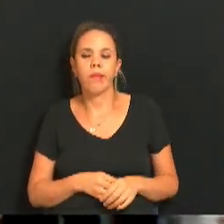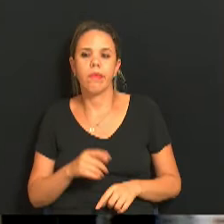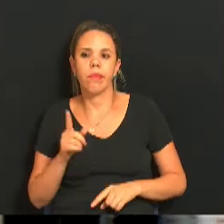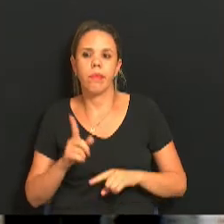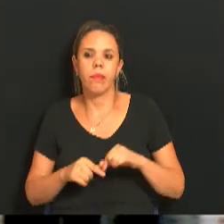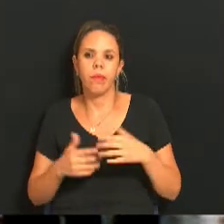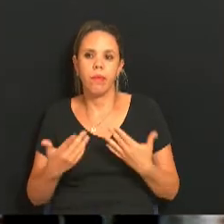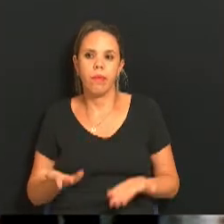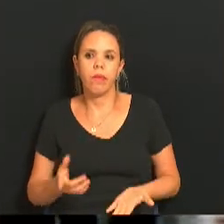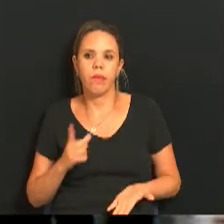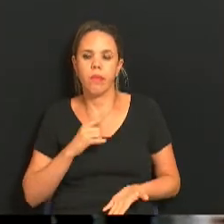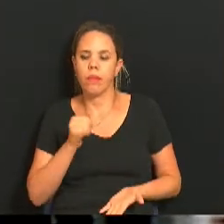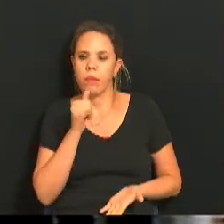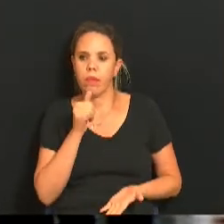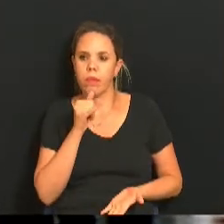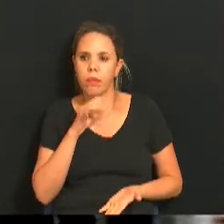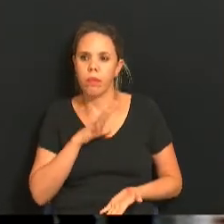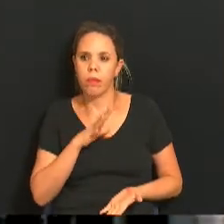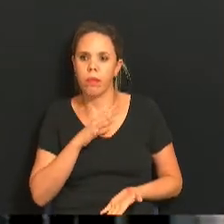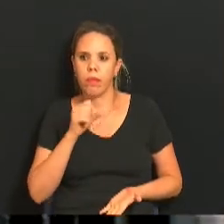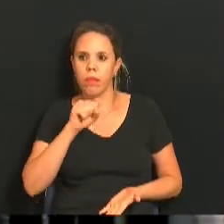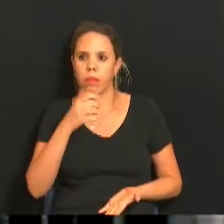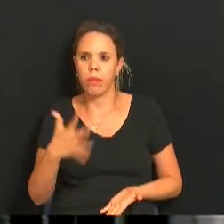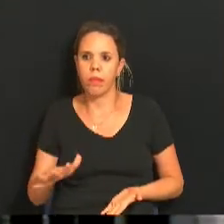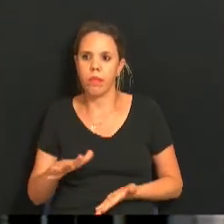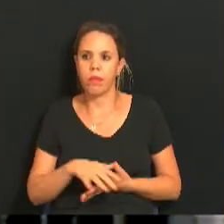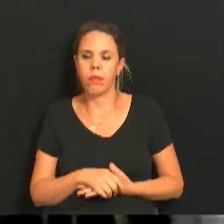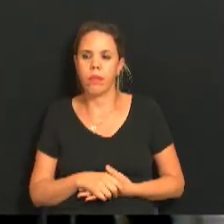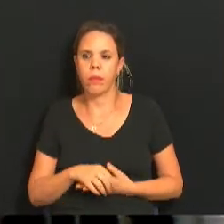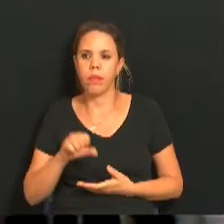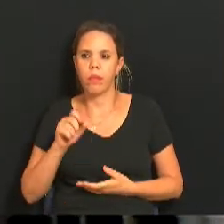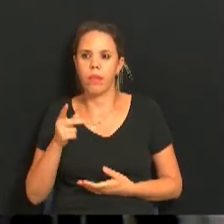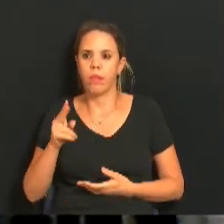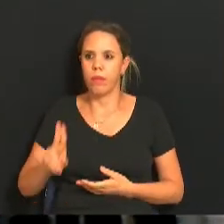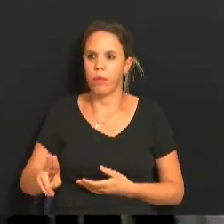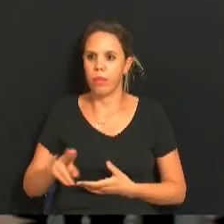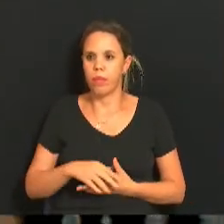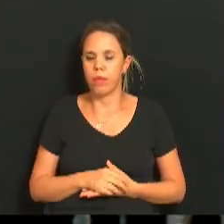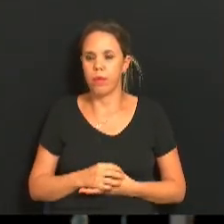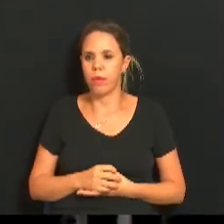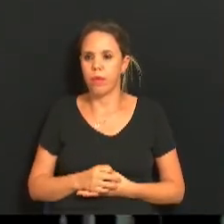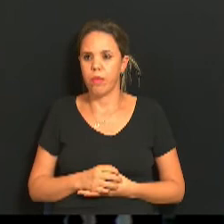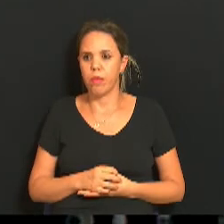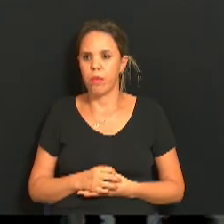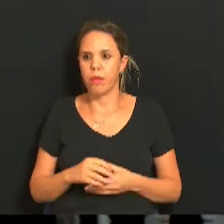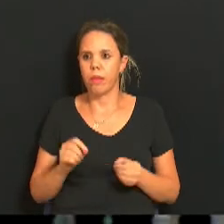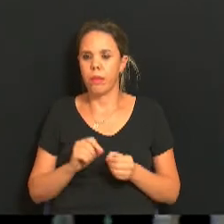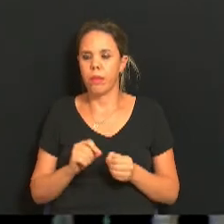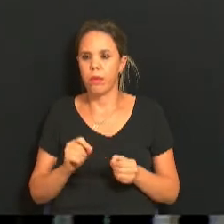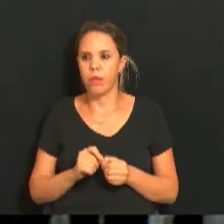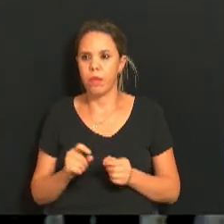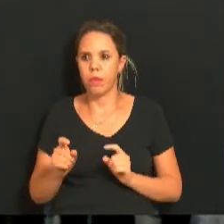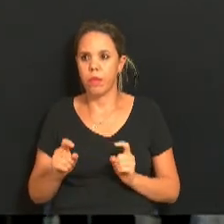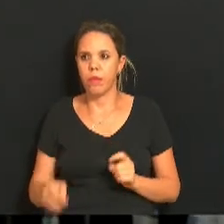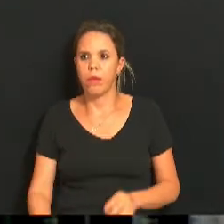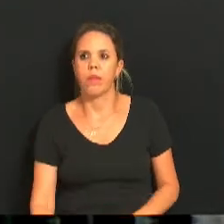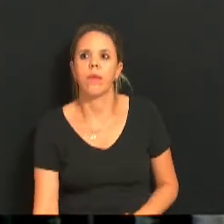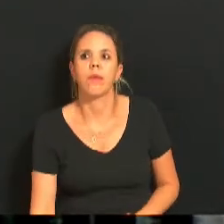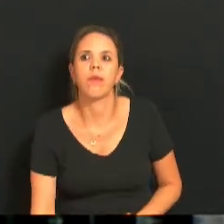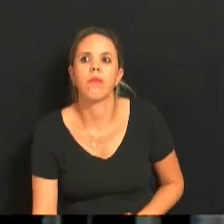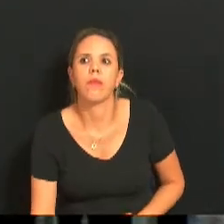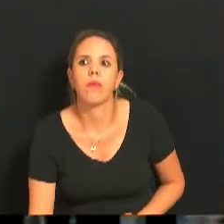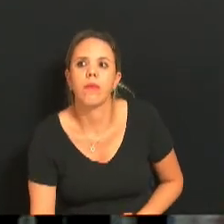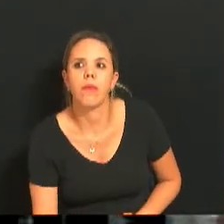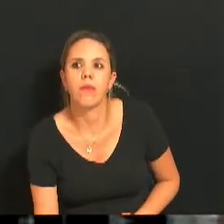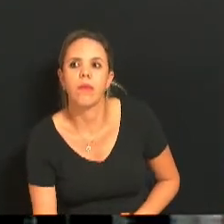a exemplo da cidade de Santo a s p u ela fez a cessão a título oneroso